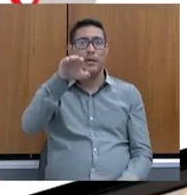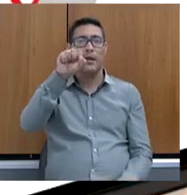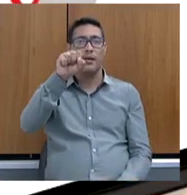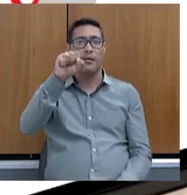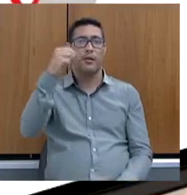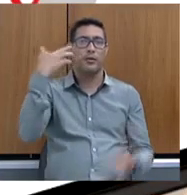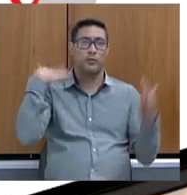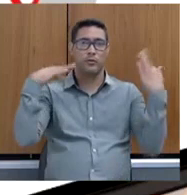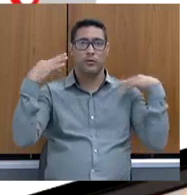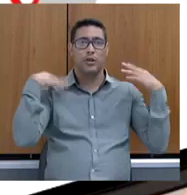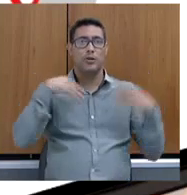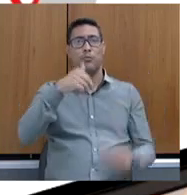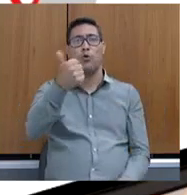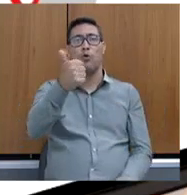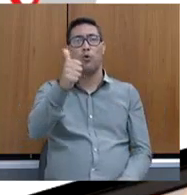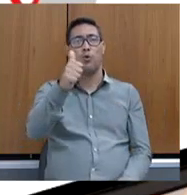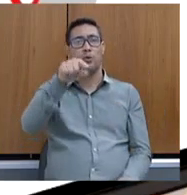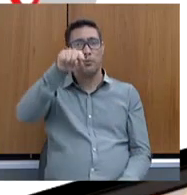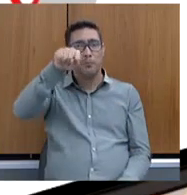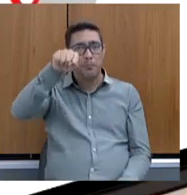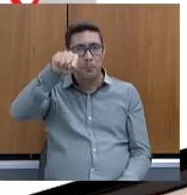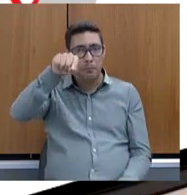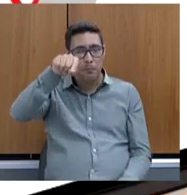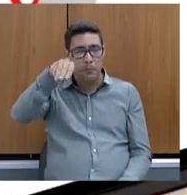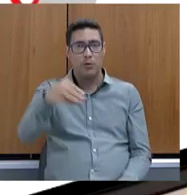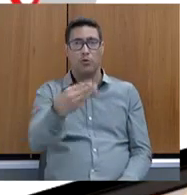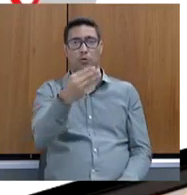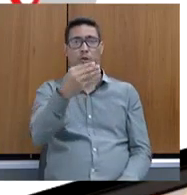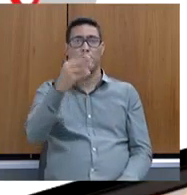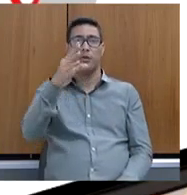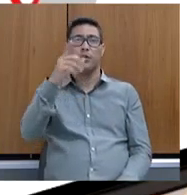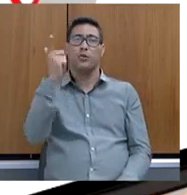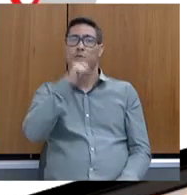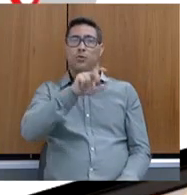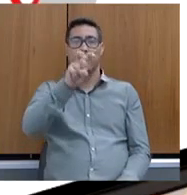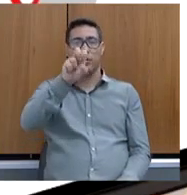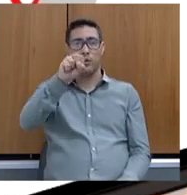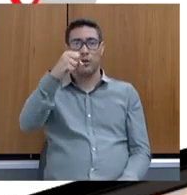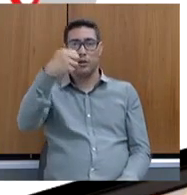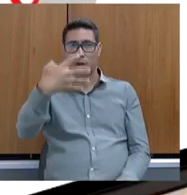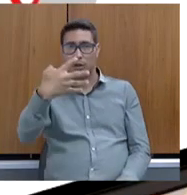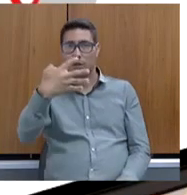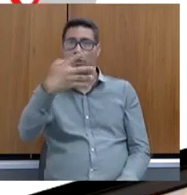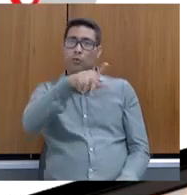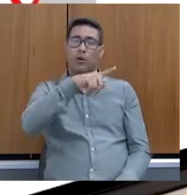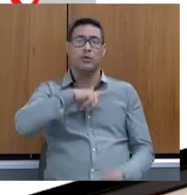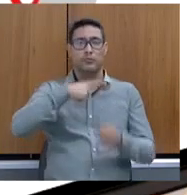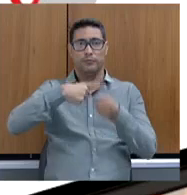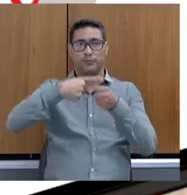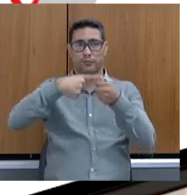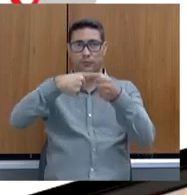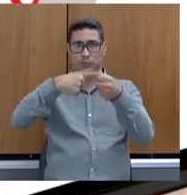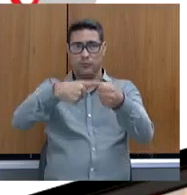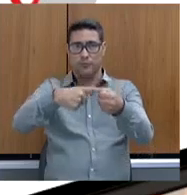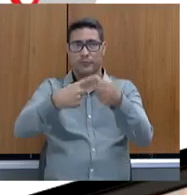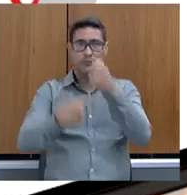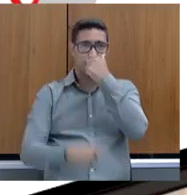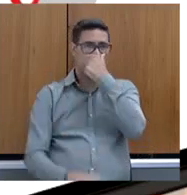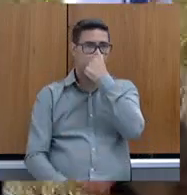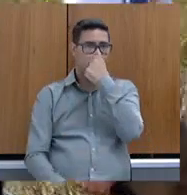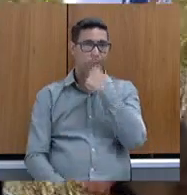repassados até outubro é o recorde de 584 municípios para detectação de sementes turístico pode